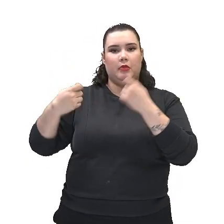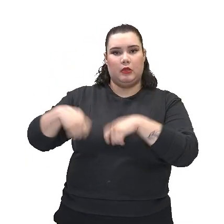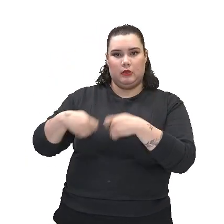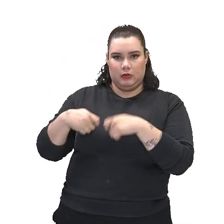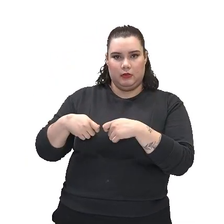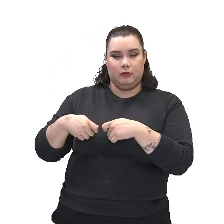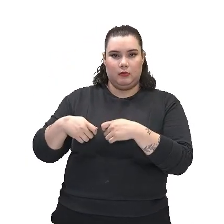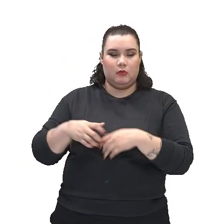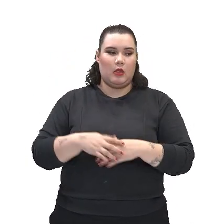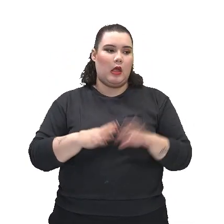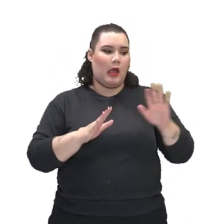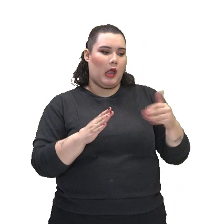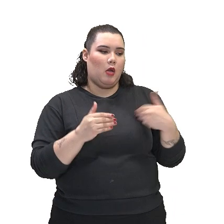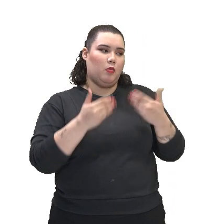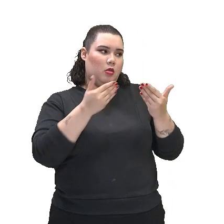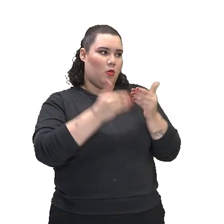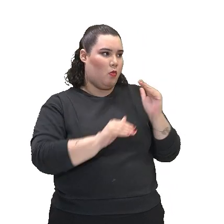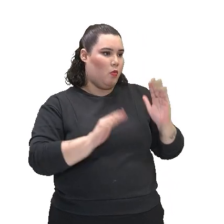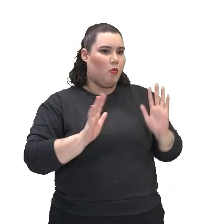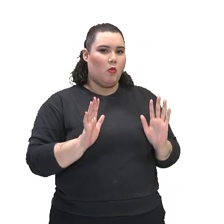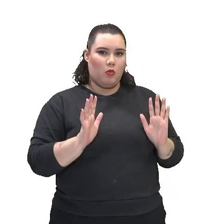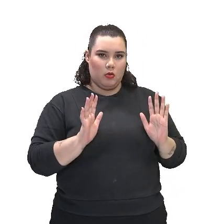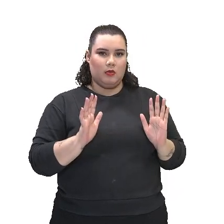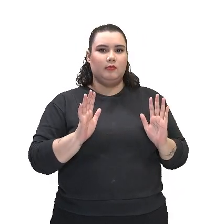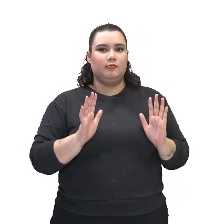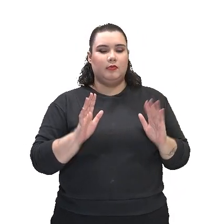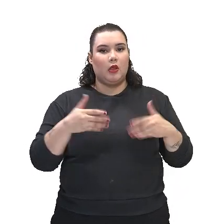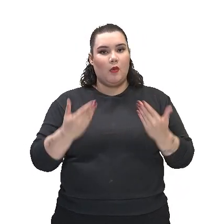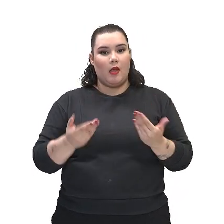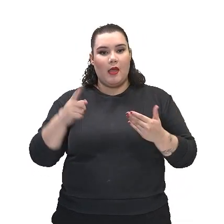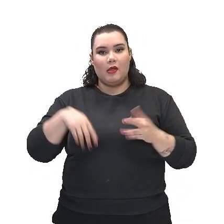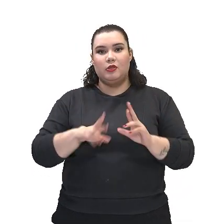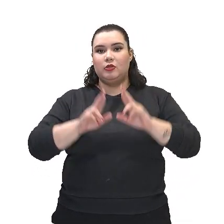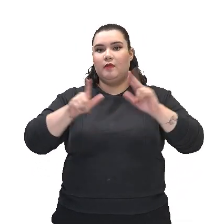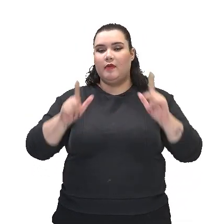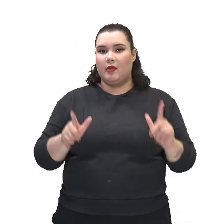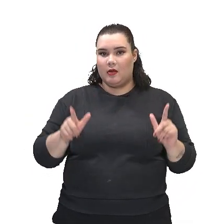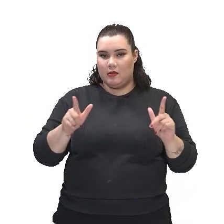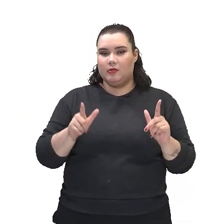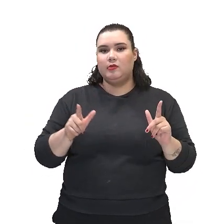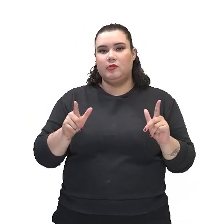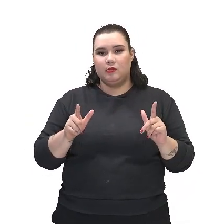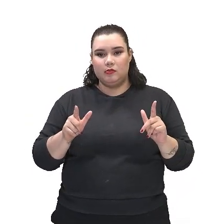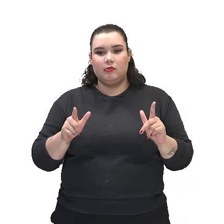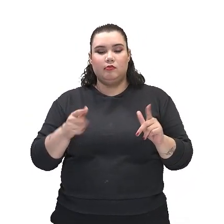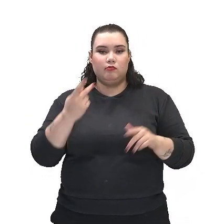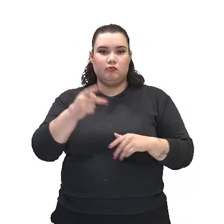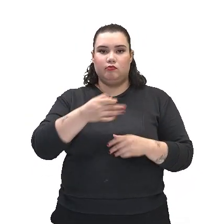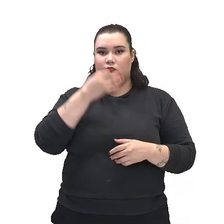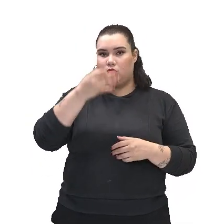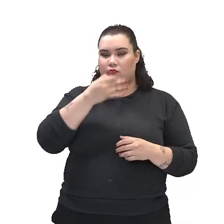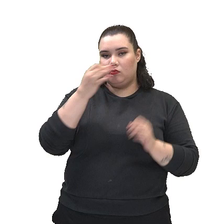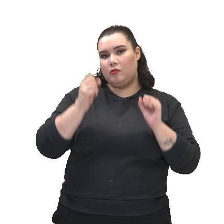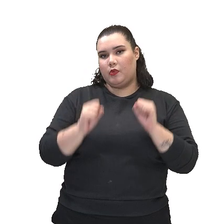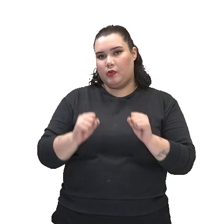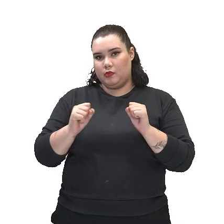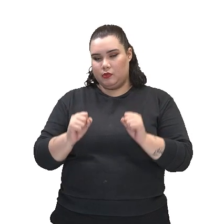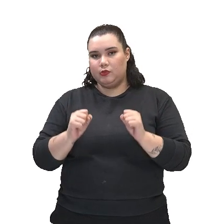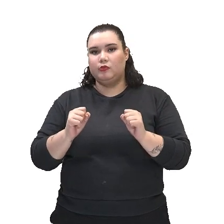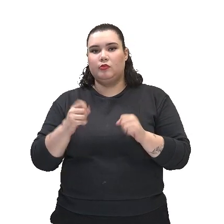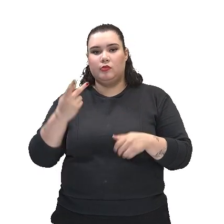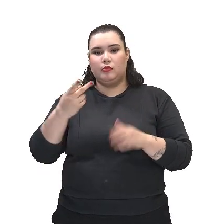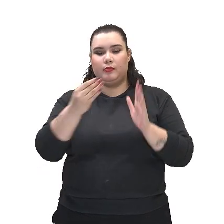da maioridade penal. Então, são pontos de vista diferentes que você pode colocar aí nesse ponto no roteiro